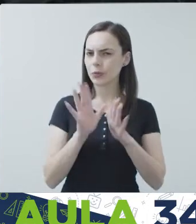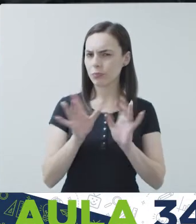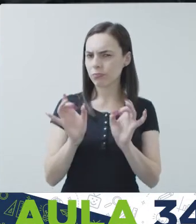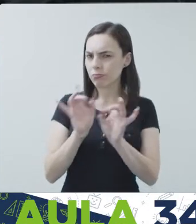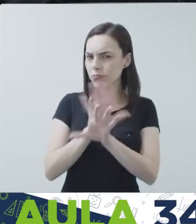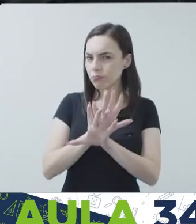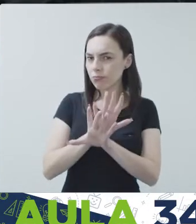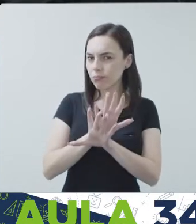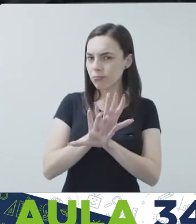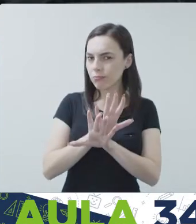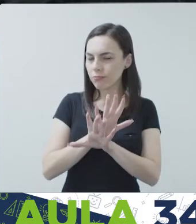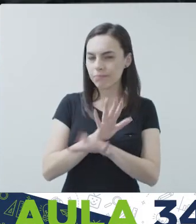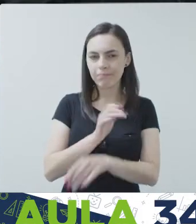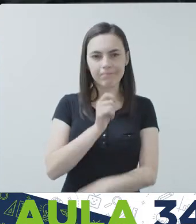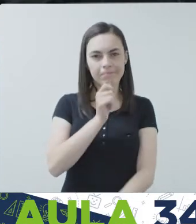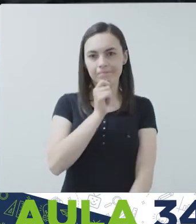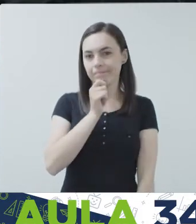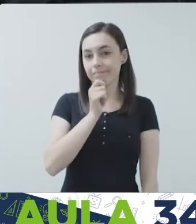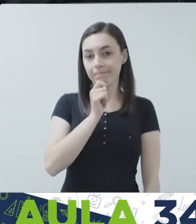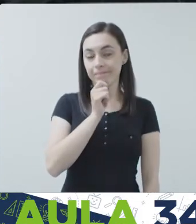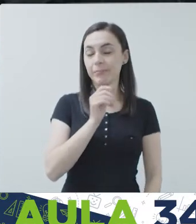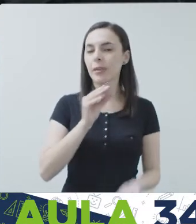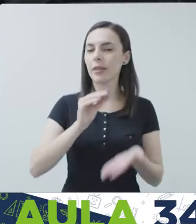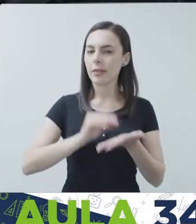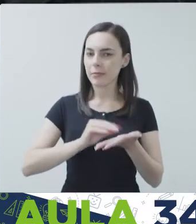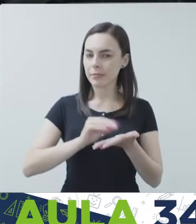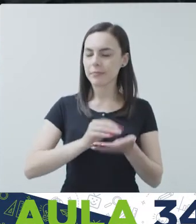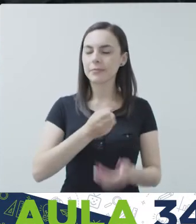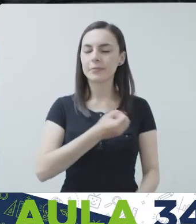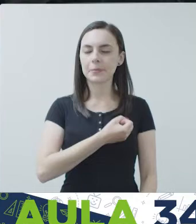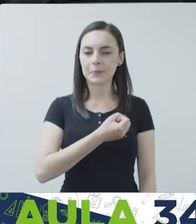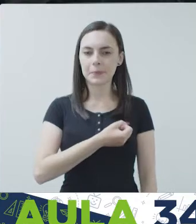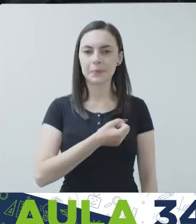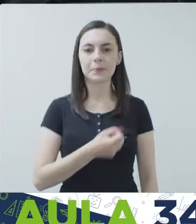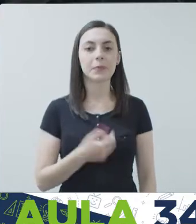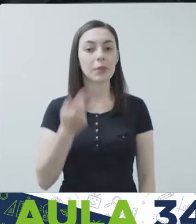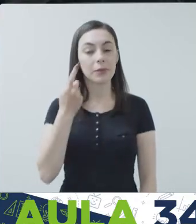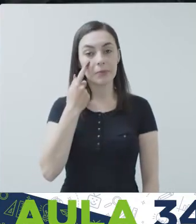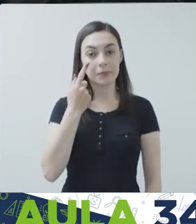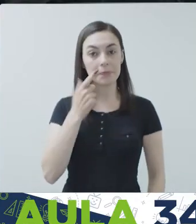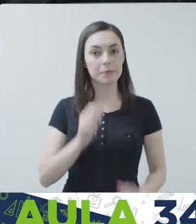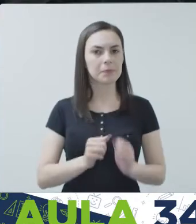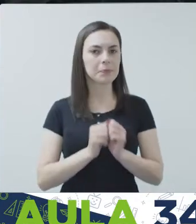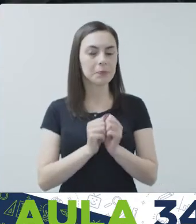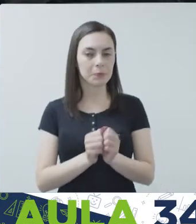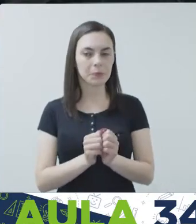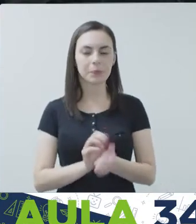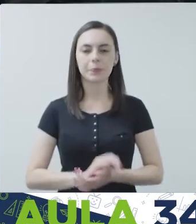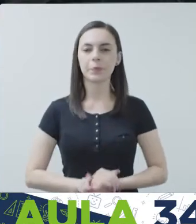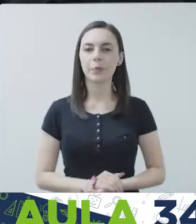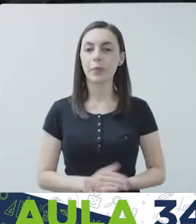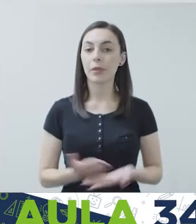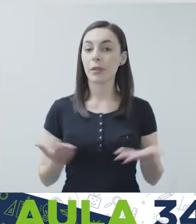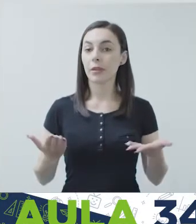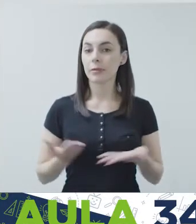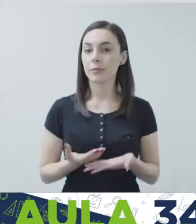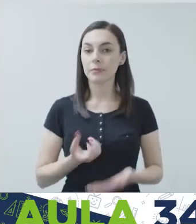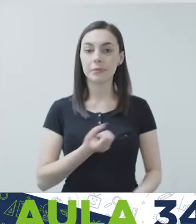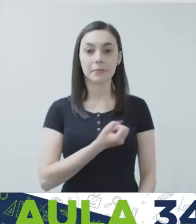Terminamos? Não, faltam mais alguns números. Vamos ver juntos? Então, agora é o número